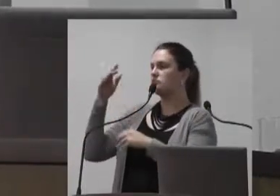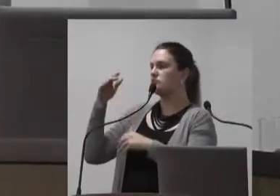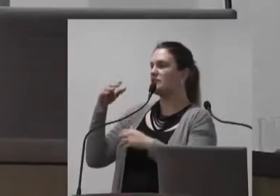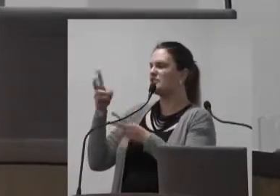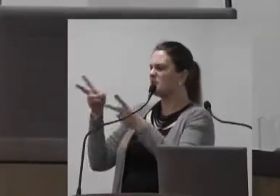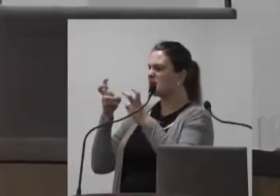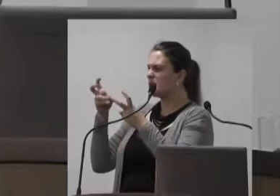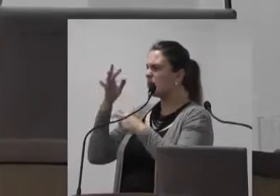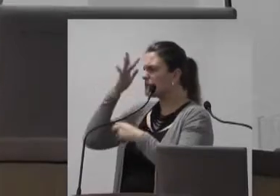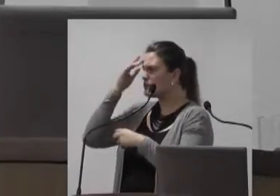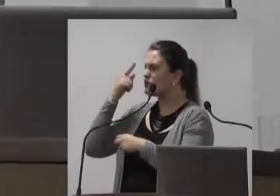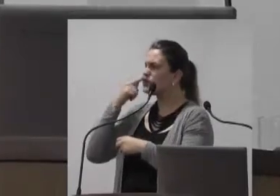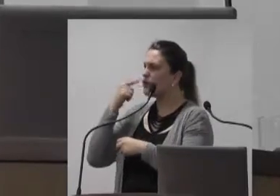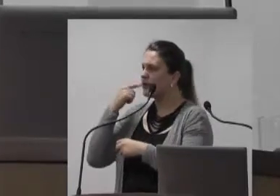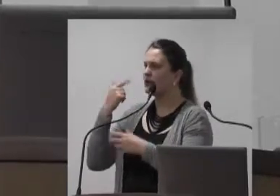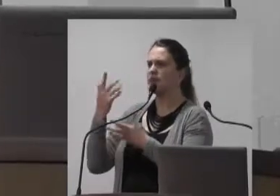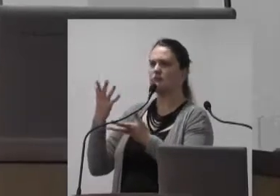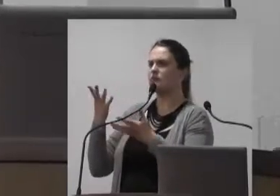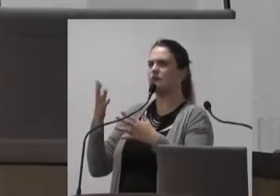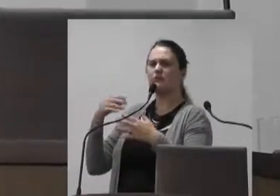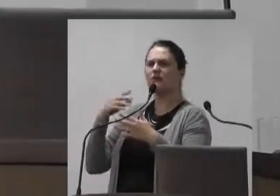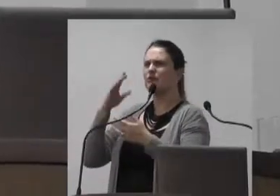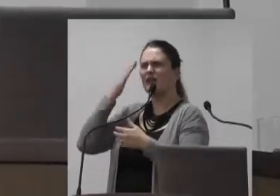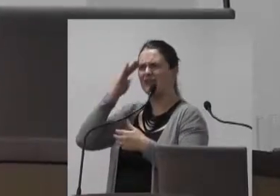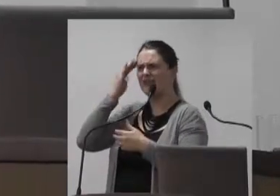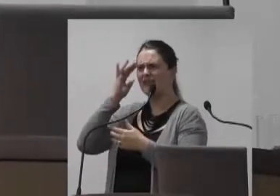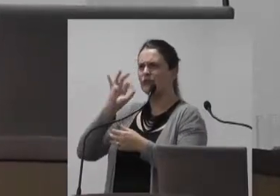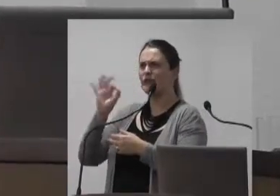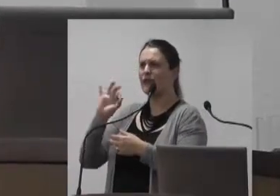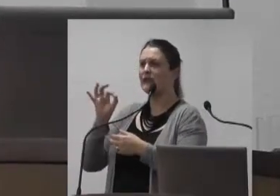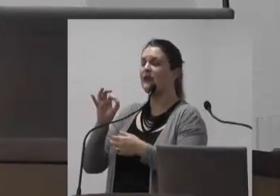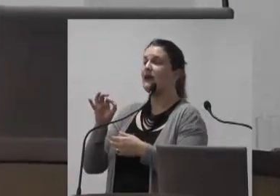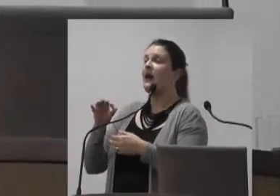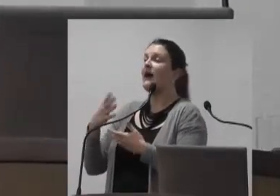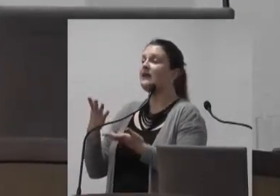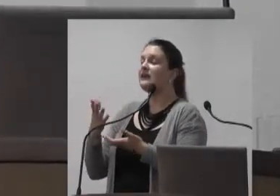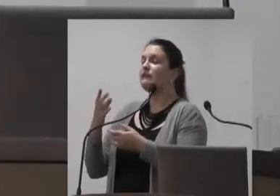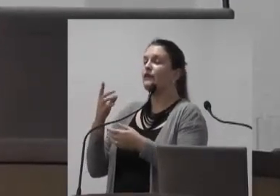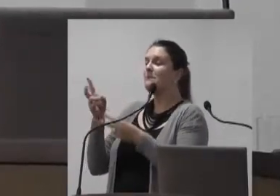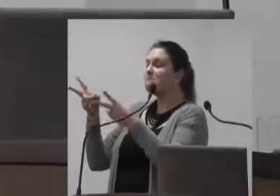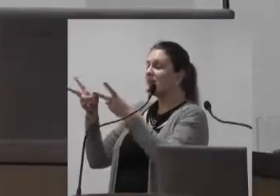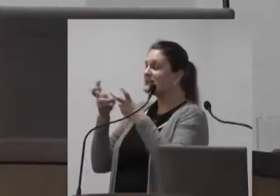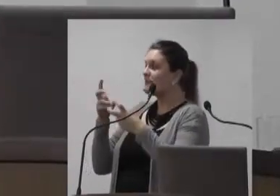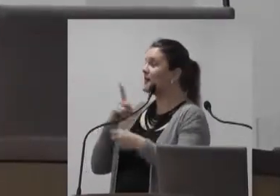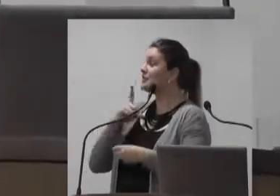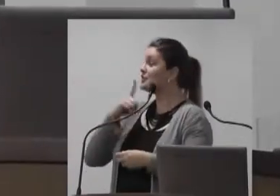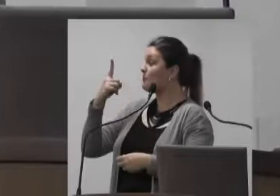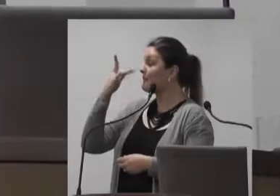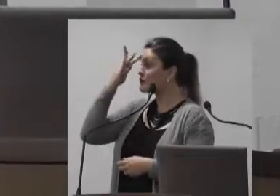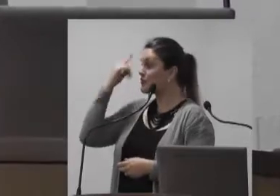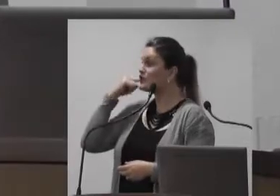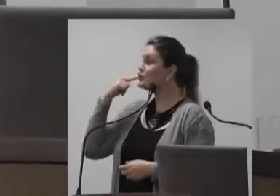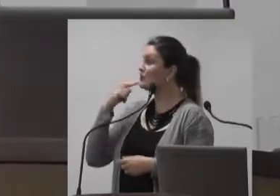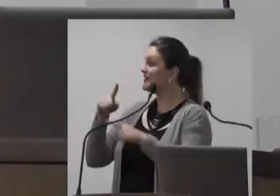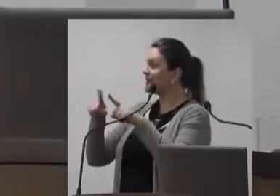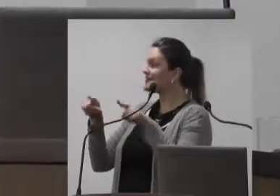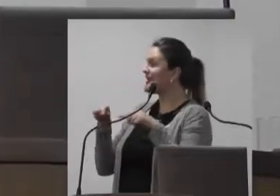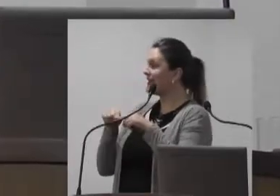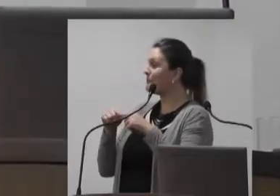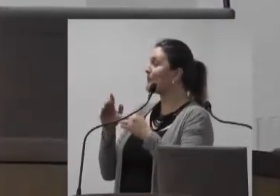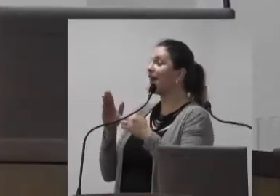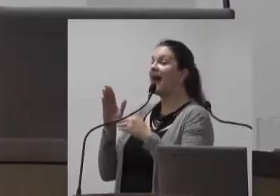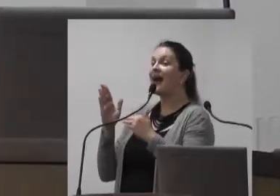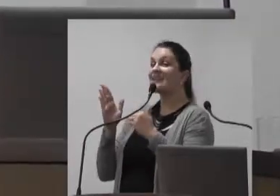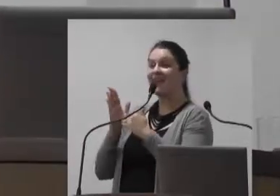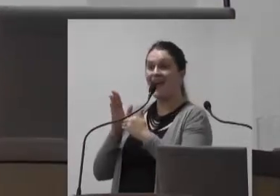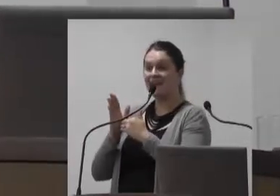confusão, né? A gente percebeu as pessoas chorando e não estava entendendo nada. Aí que foi perceber que tinha uma pessoa surda na